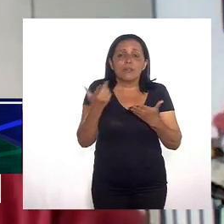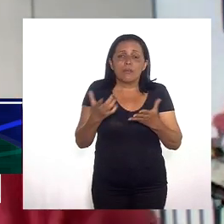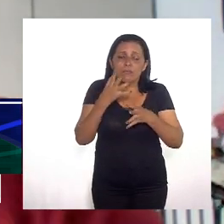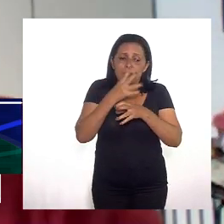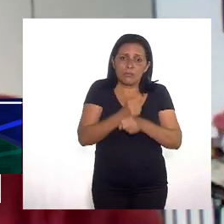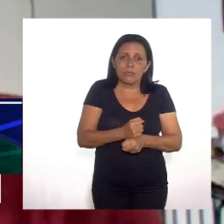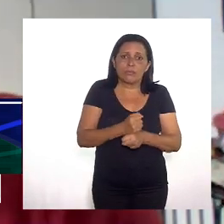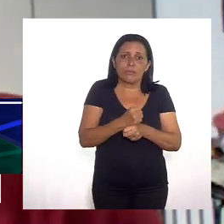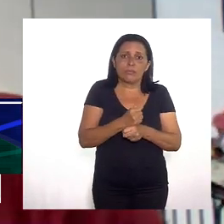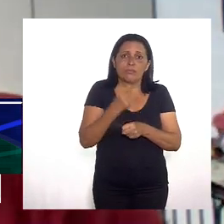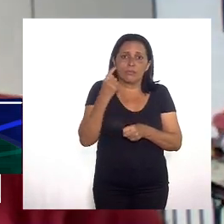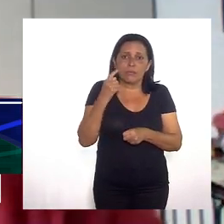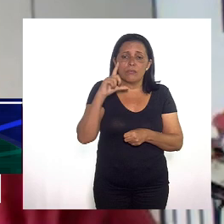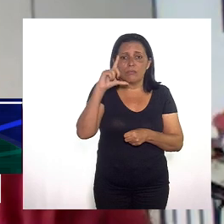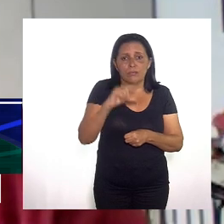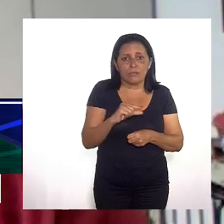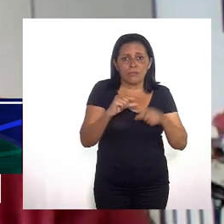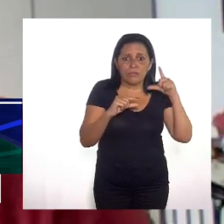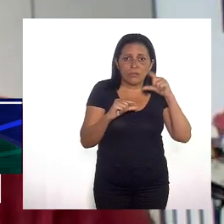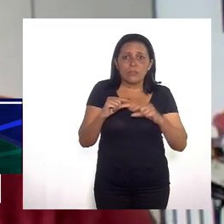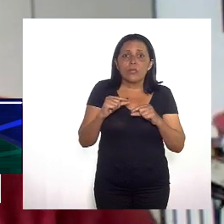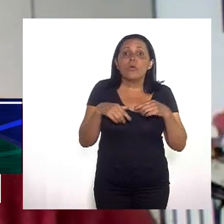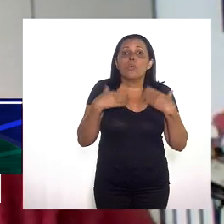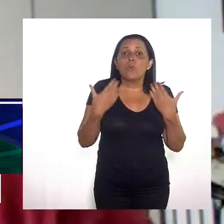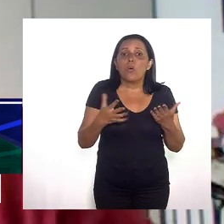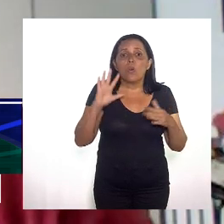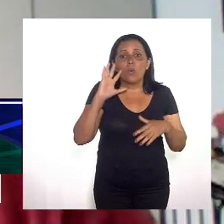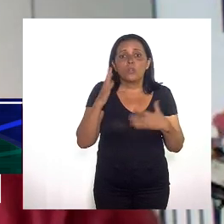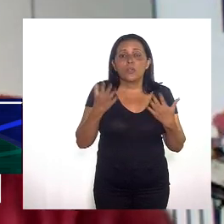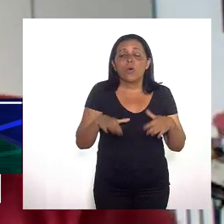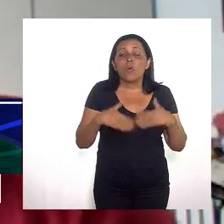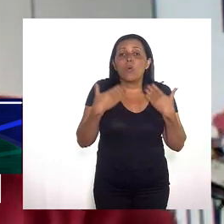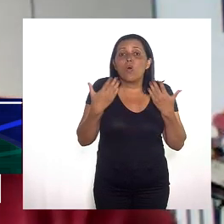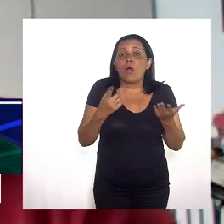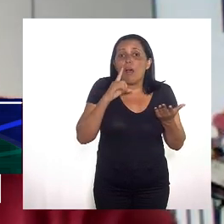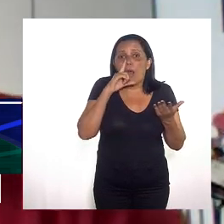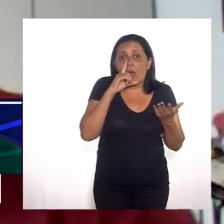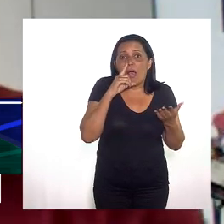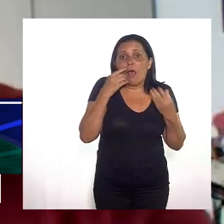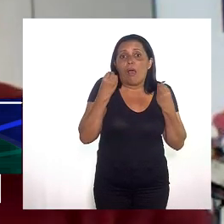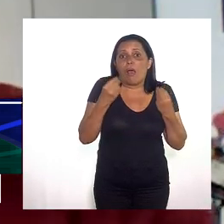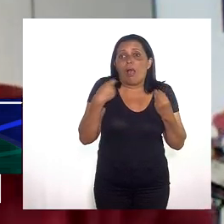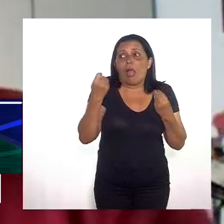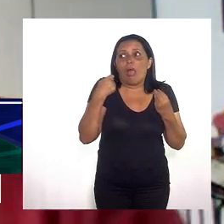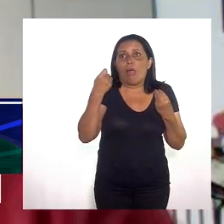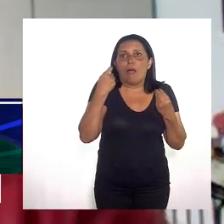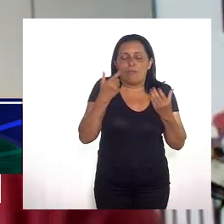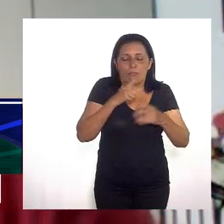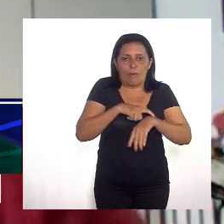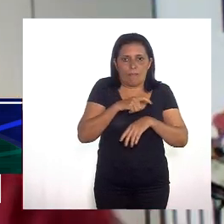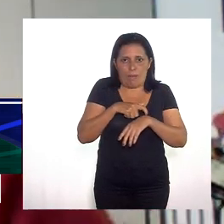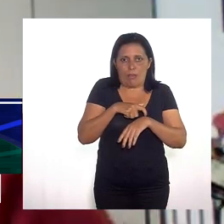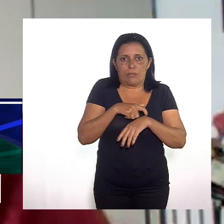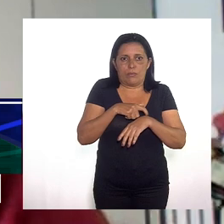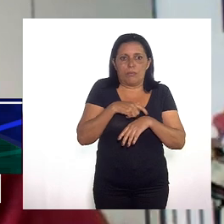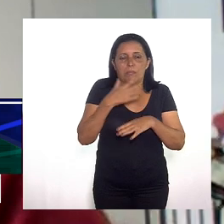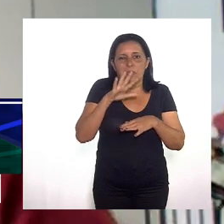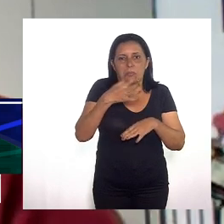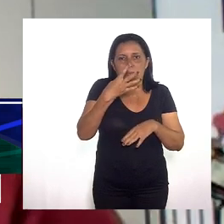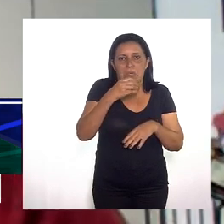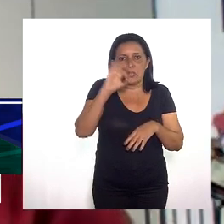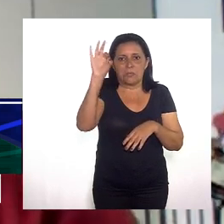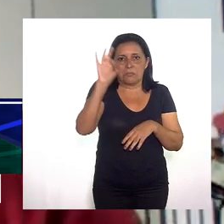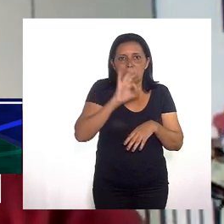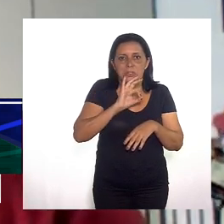estudantes era baixíssimo. Qual é o resultado e qual é a gravidade do momento que a gente atravessa? É que quase 40%